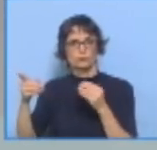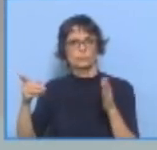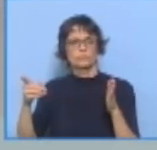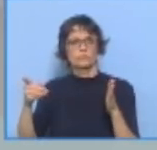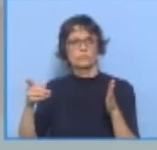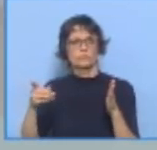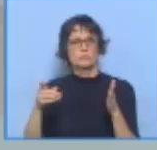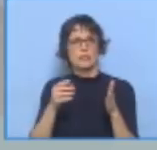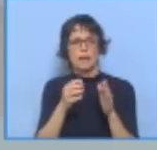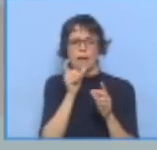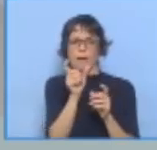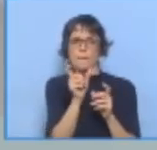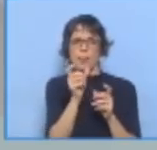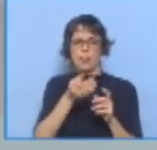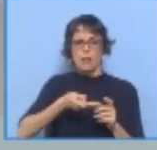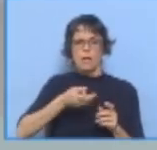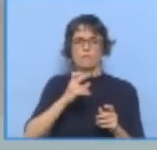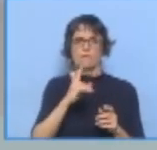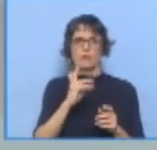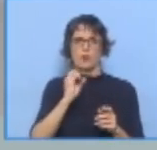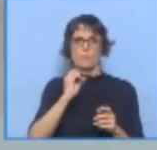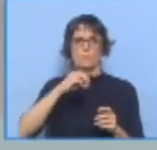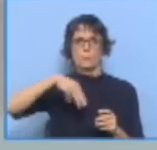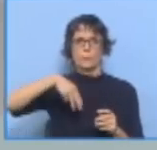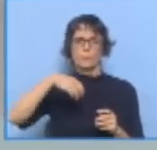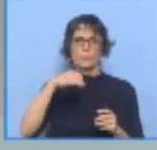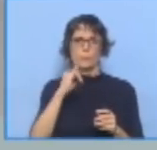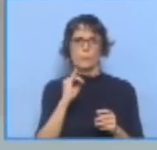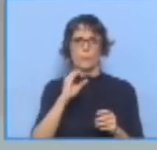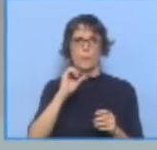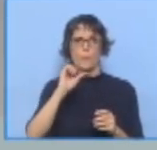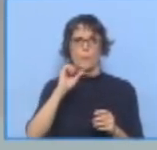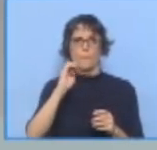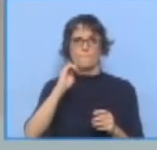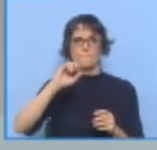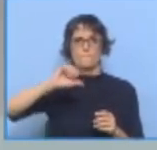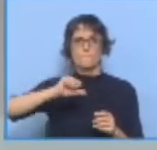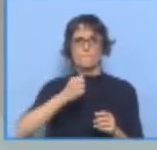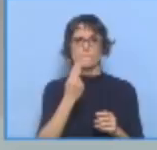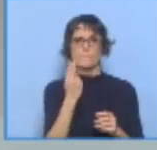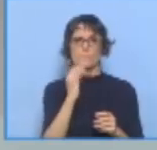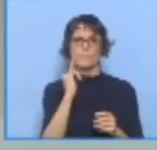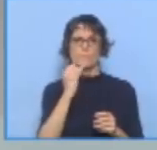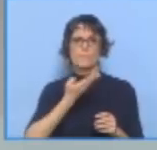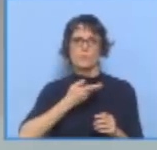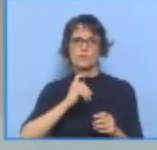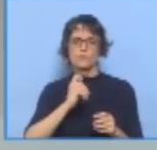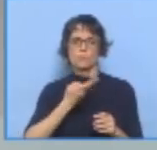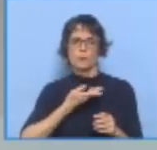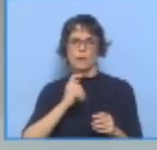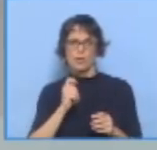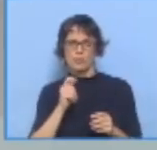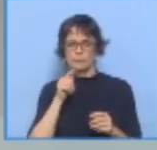também ao novo ambiente, ou ao novo... Enfim, novas propostas para a integração familiar que o Papa